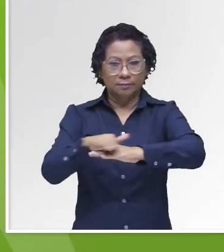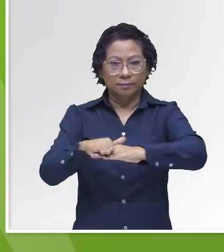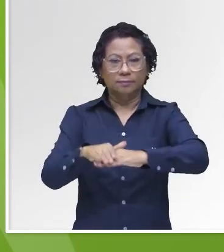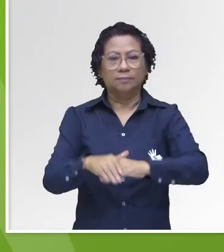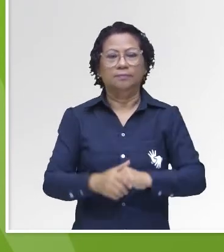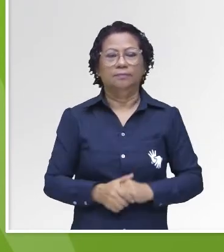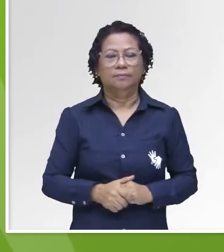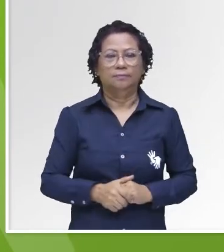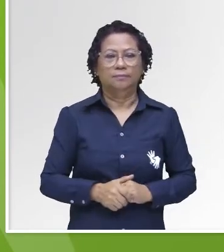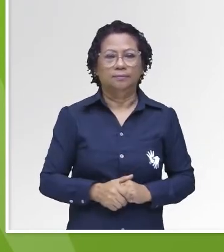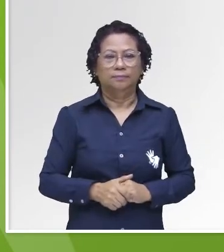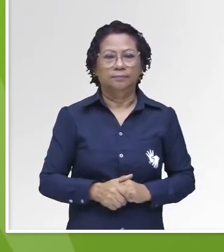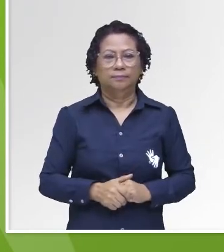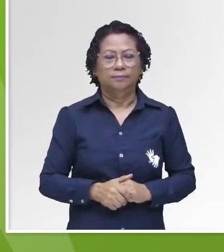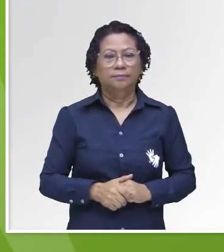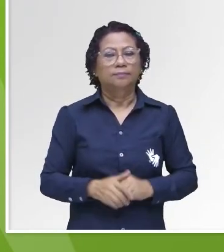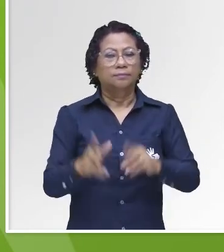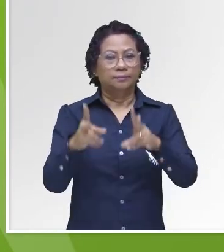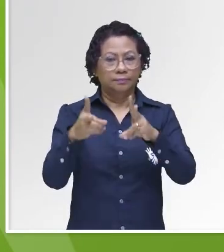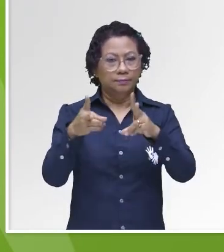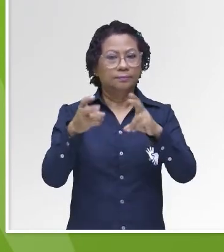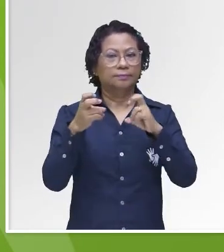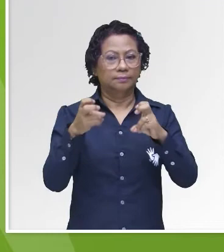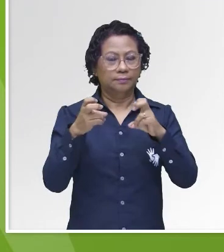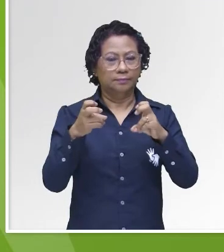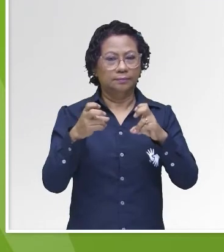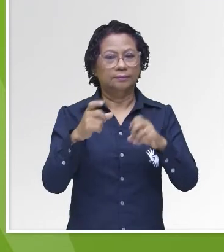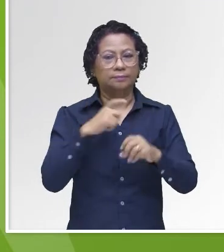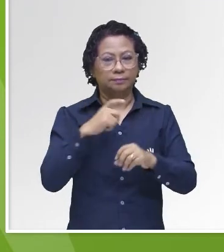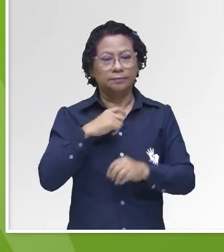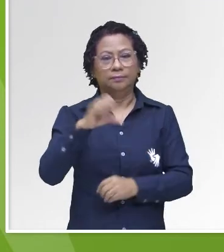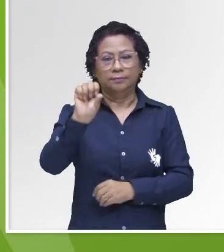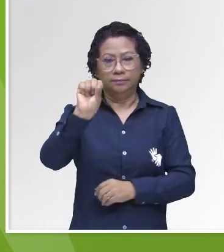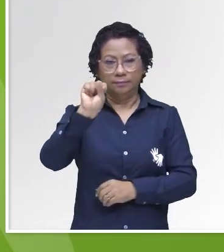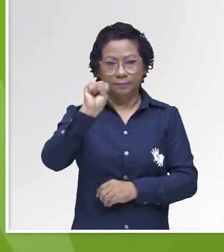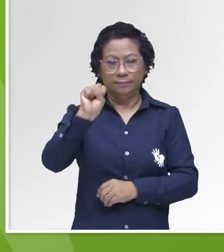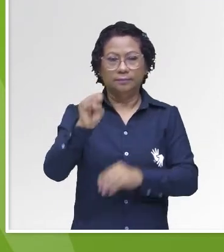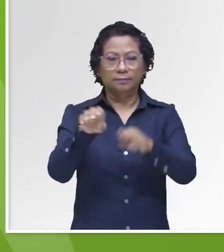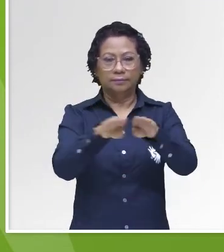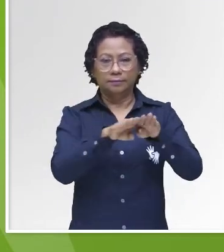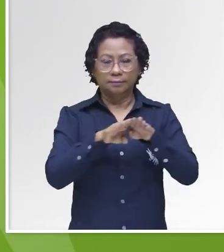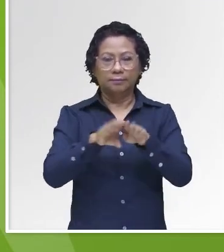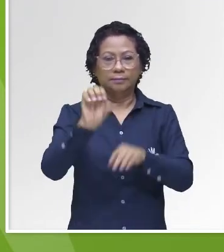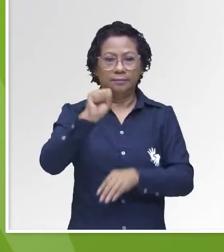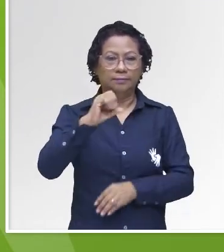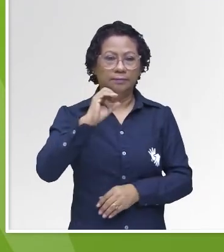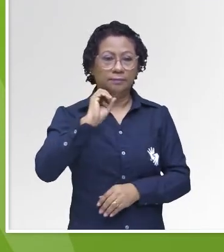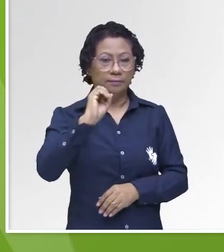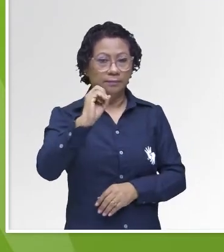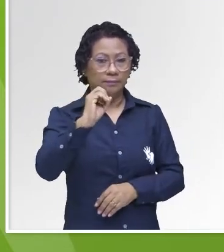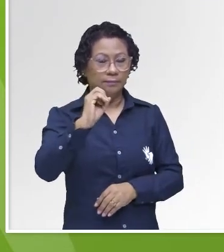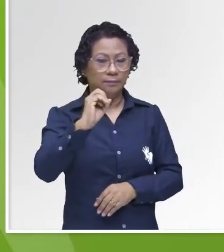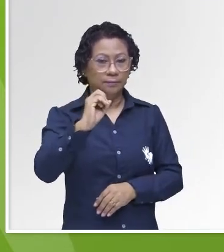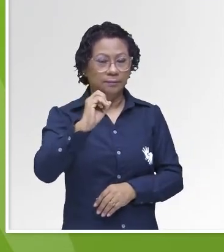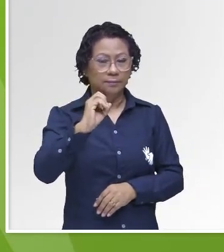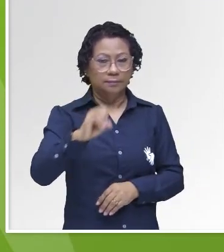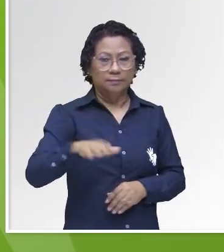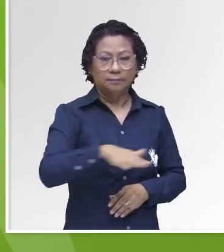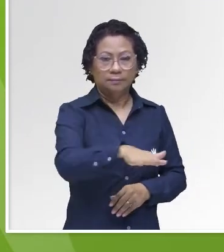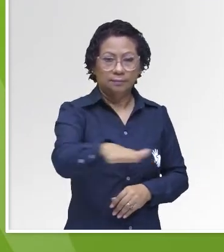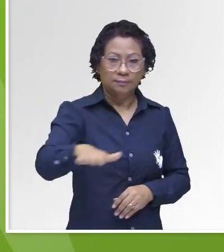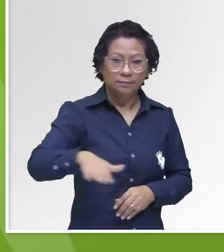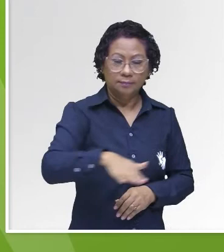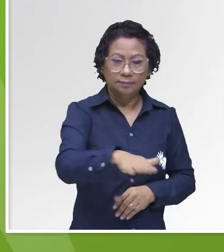Olha só, o que nós temos aqui? S é igual a S0, ou seja, o espaço é igual ao